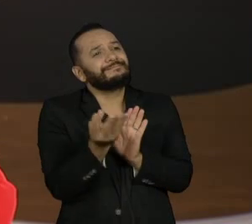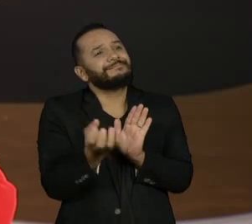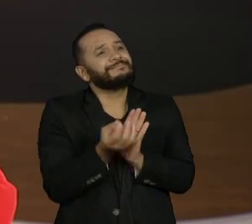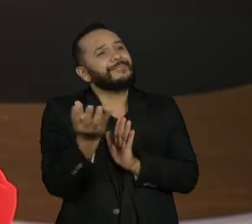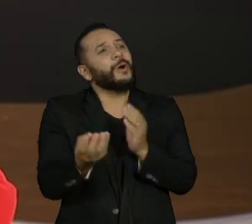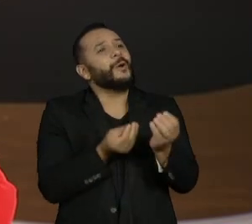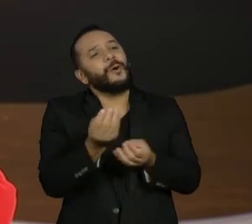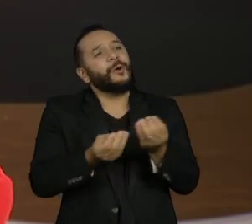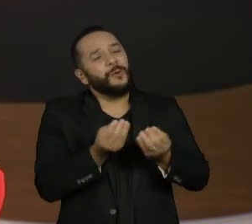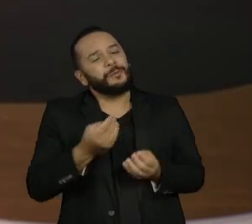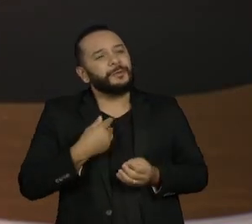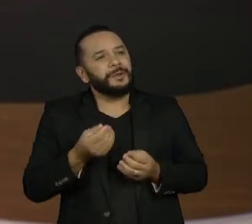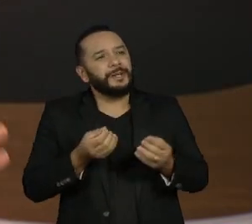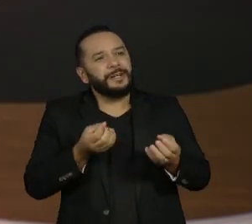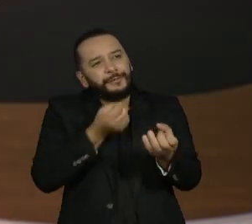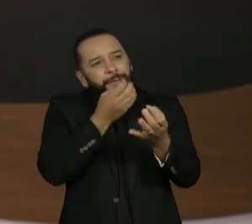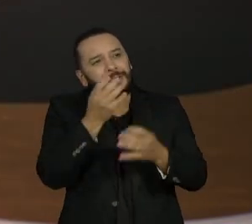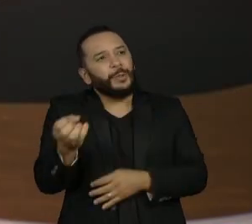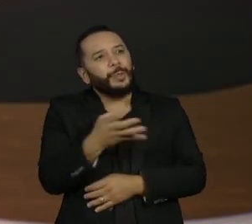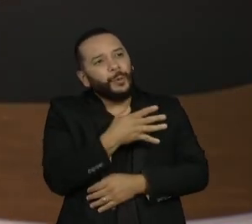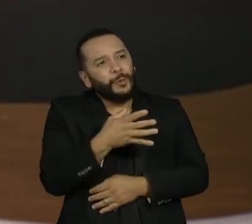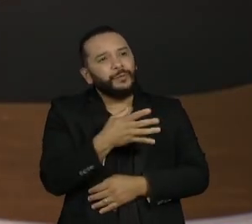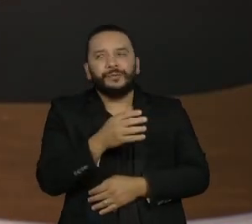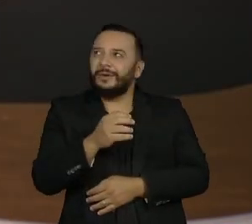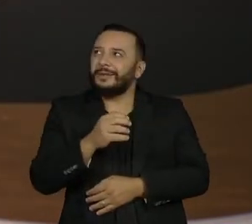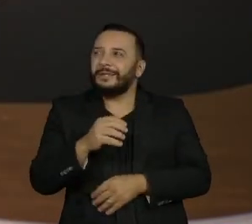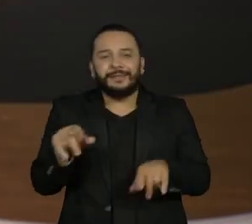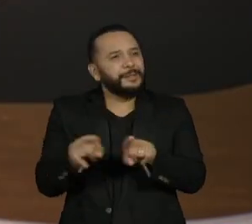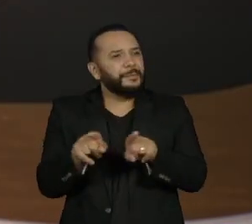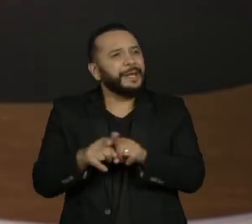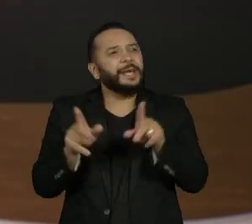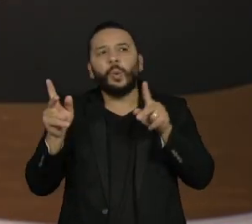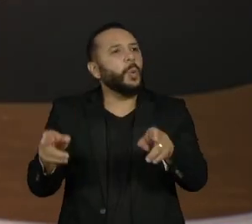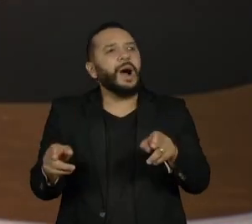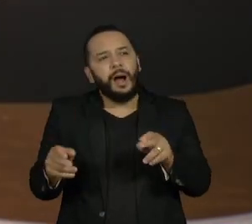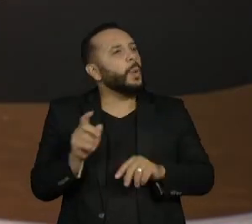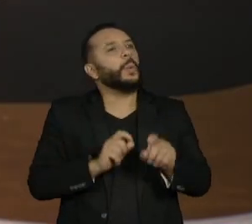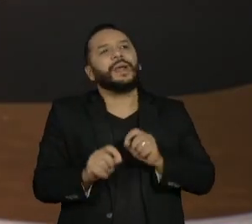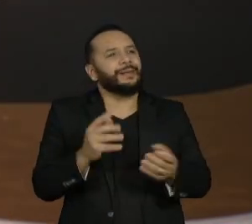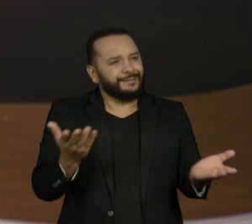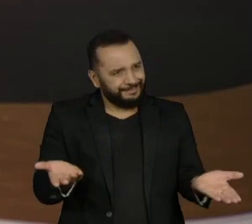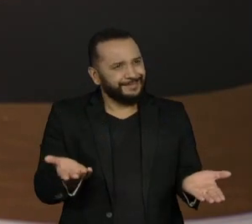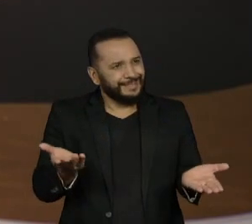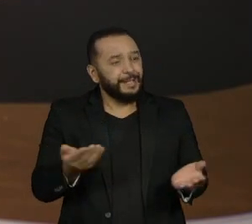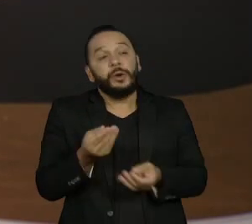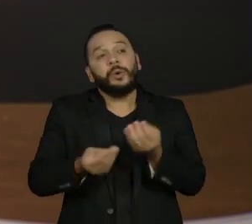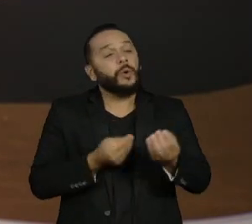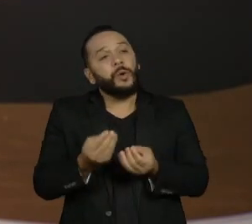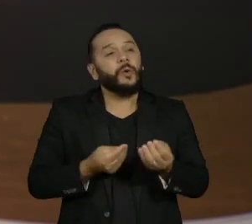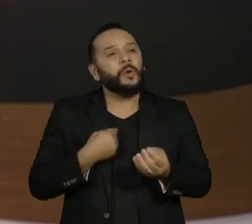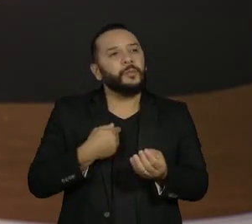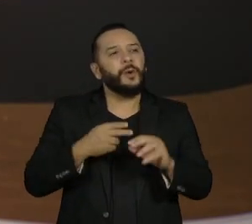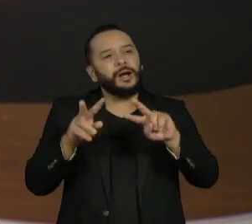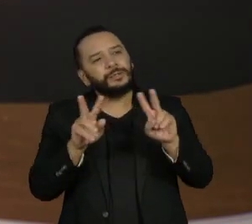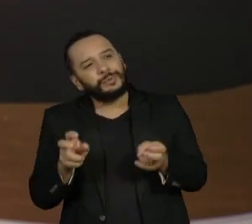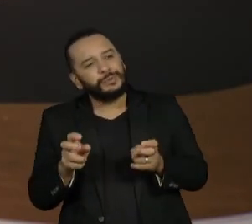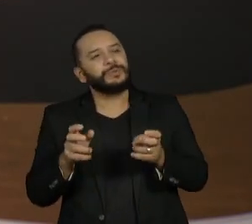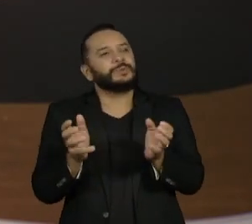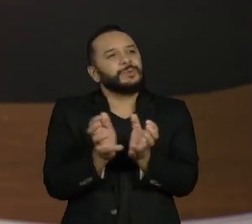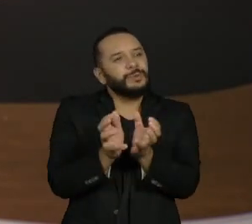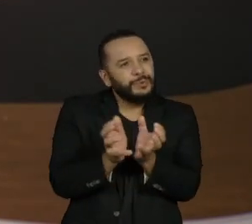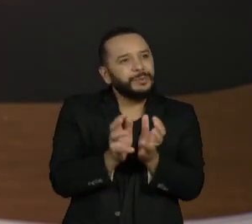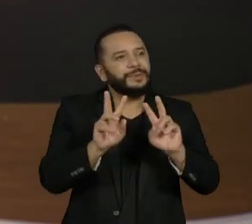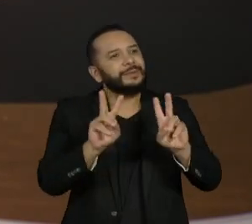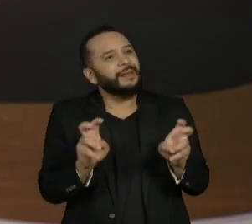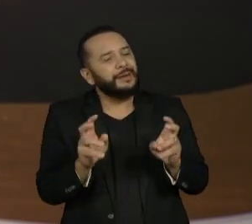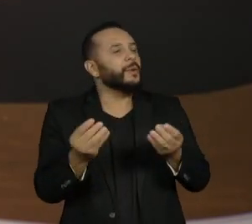vocês trazem de igual, o que vai ser mantido em termos de formação, de assuntos, de